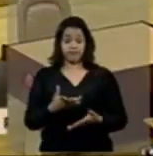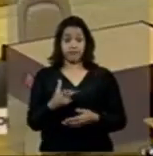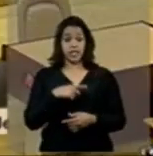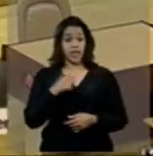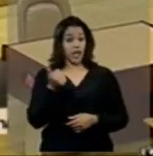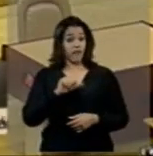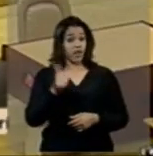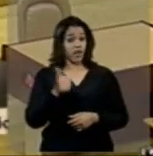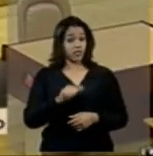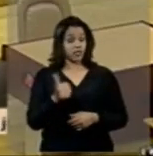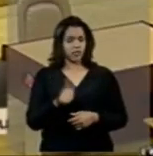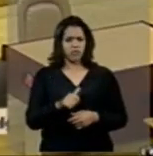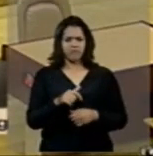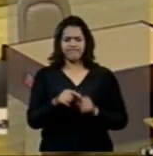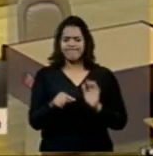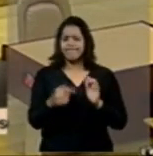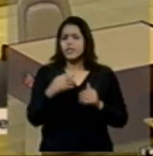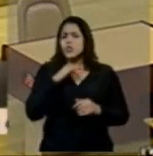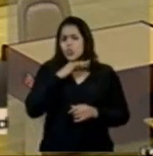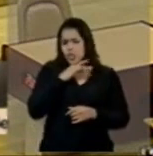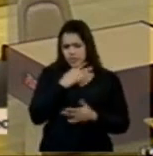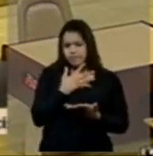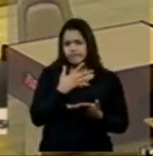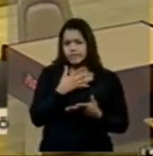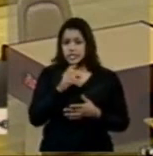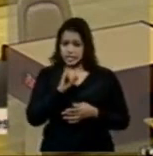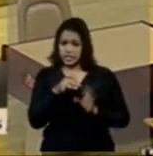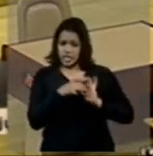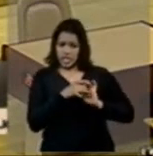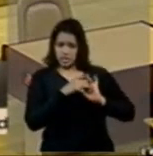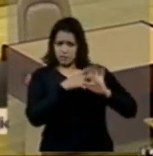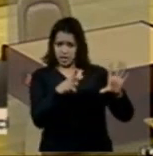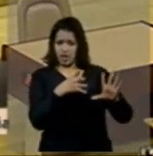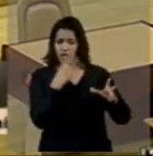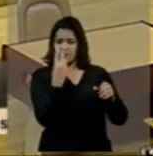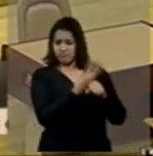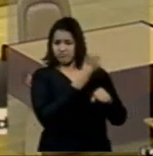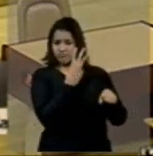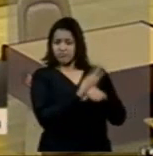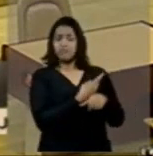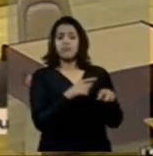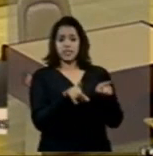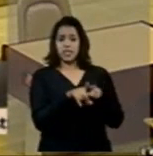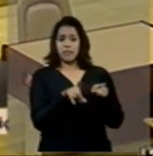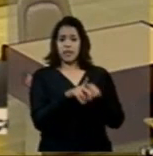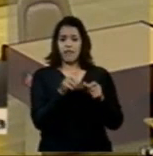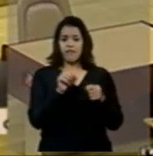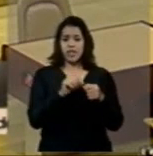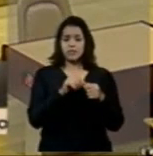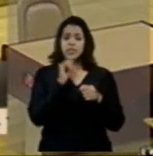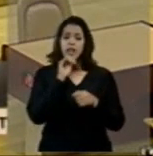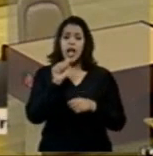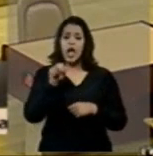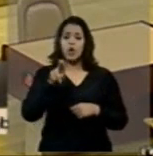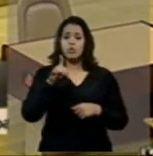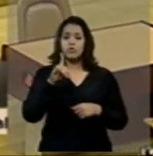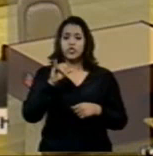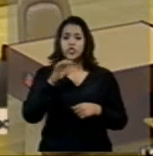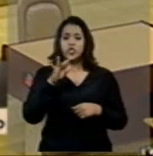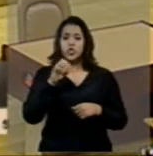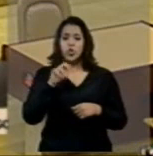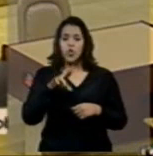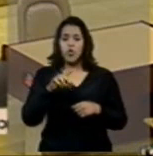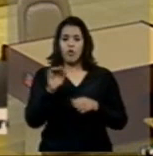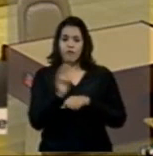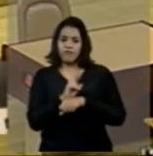avaliação prospectiva negativa de uma eventual liberalização da terceirização também é feita pelos auditores fiscais da Receita